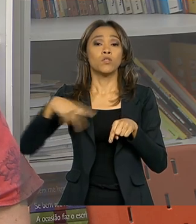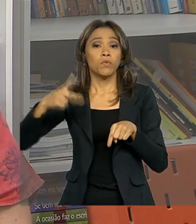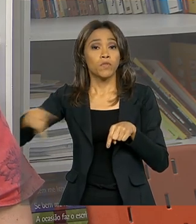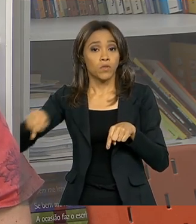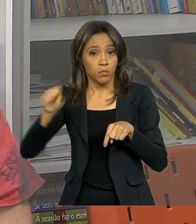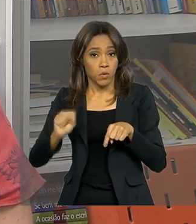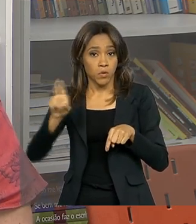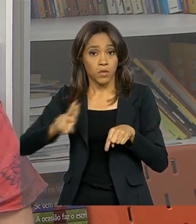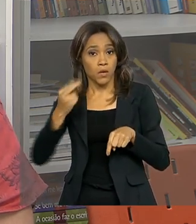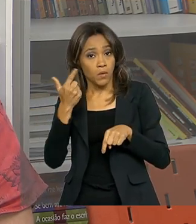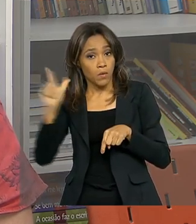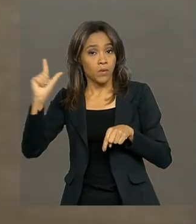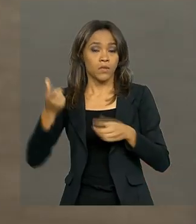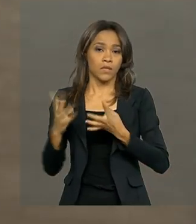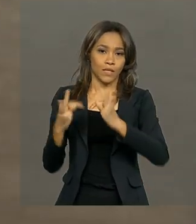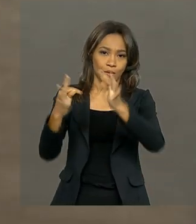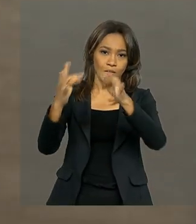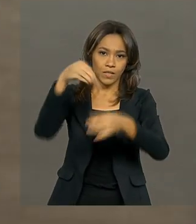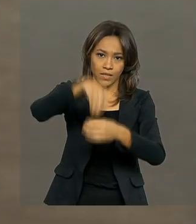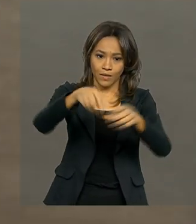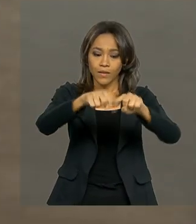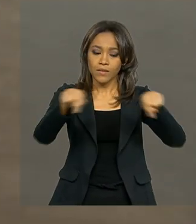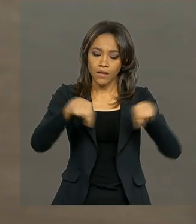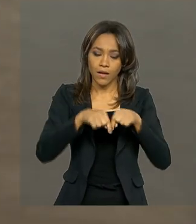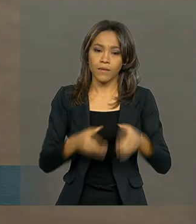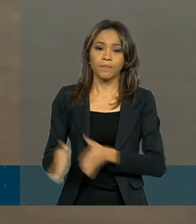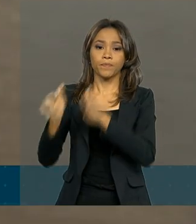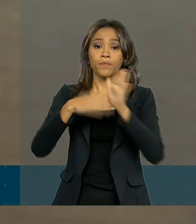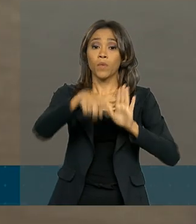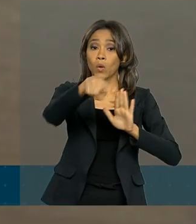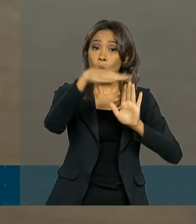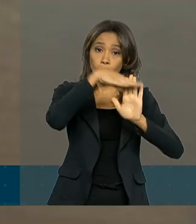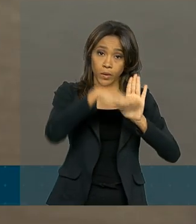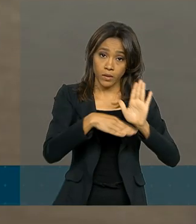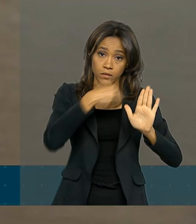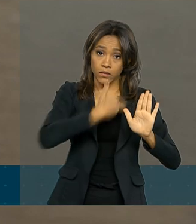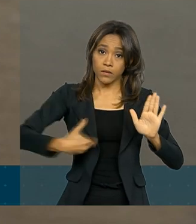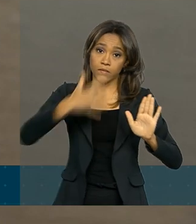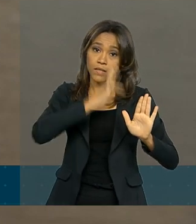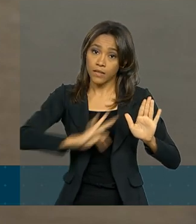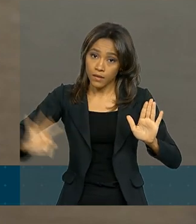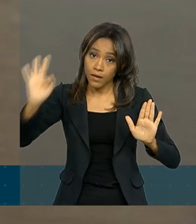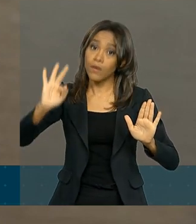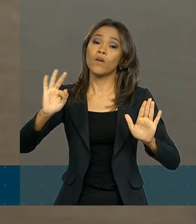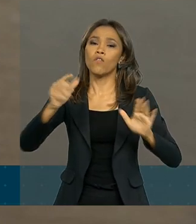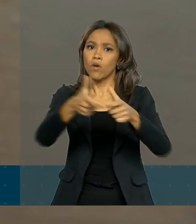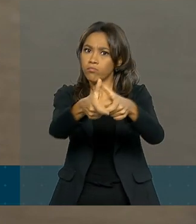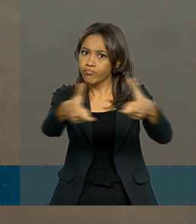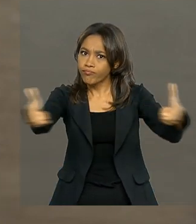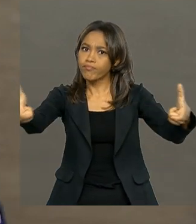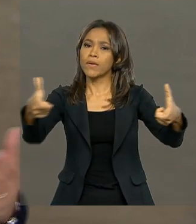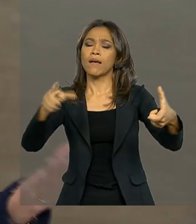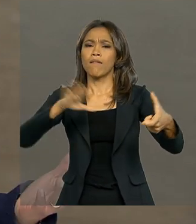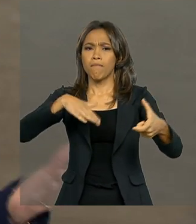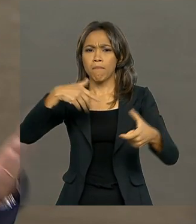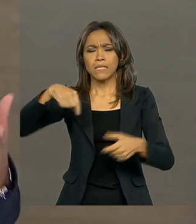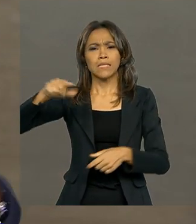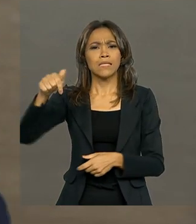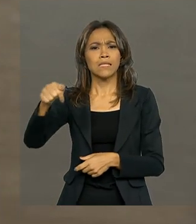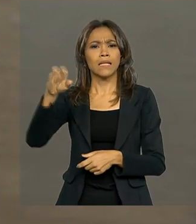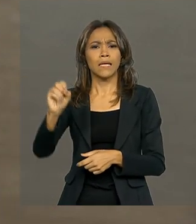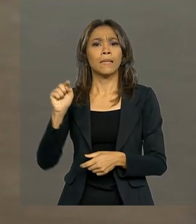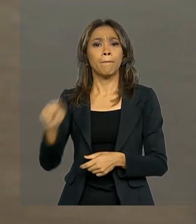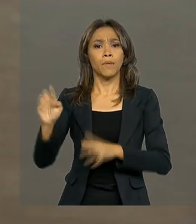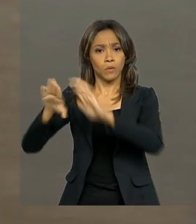tecnologias em sala. O programa Educação Conectada foi ampliado. Segundo o governo federal, serão 70 mil escolas com